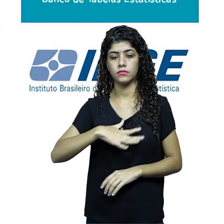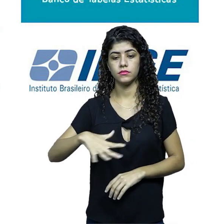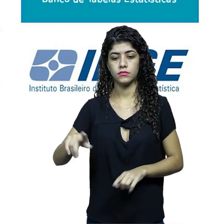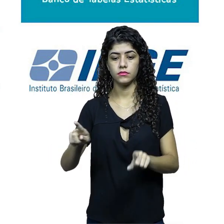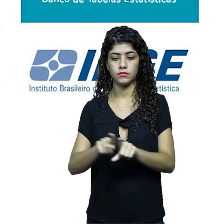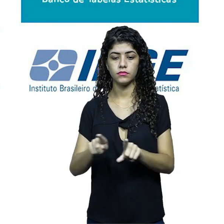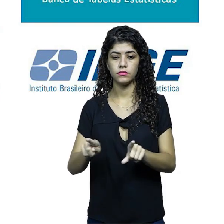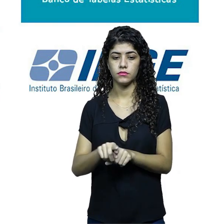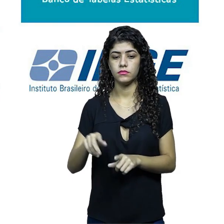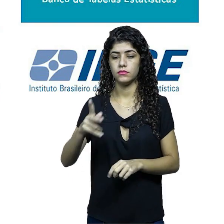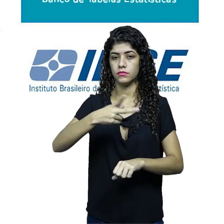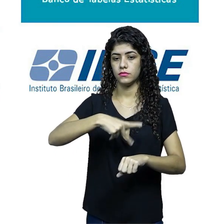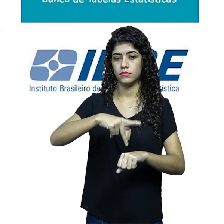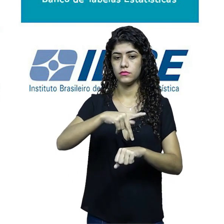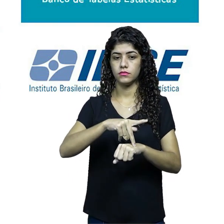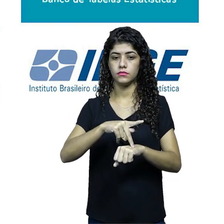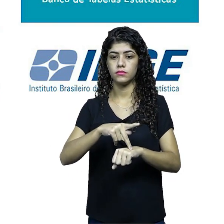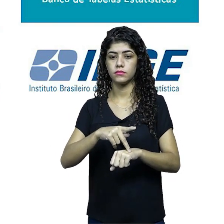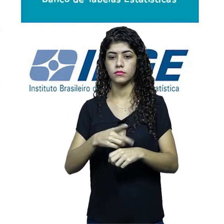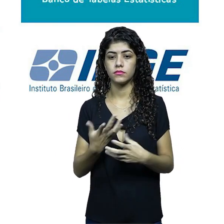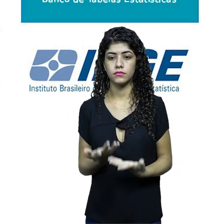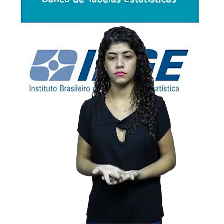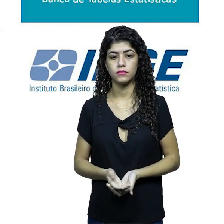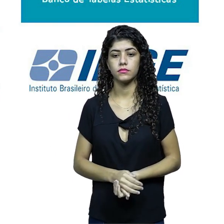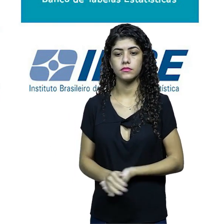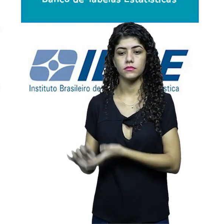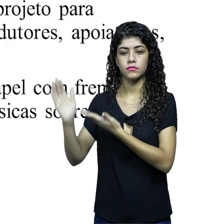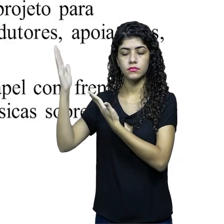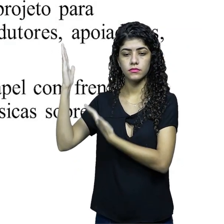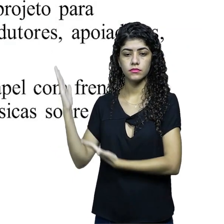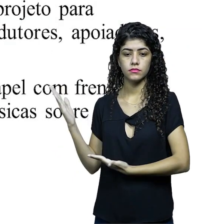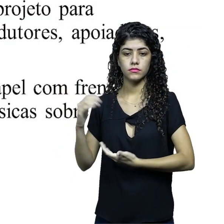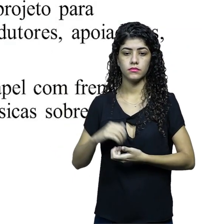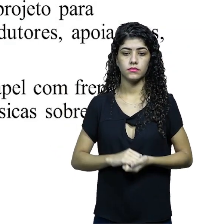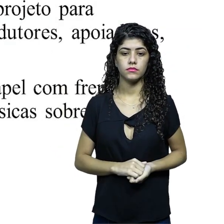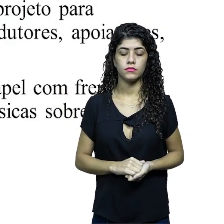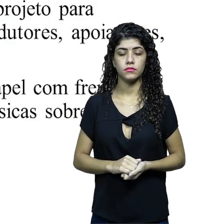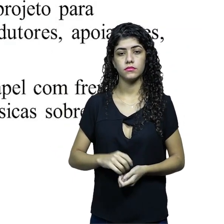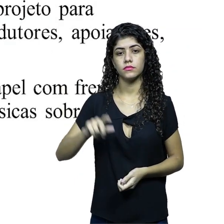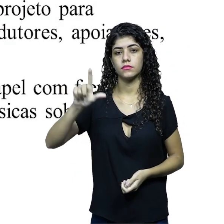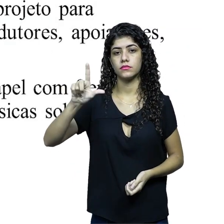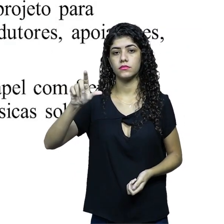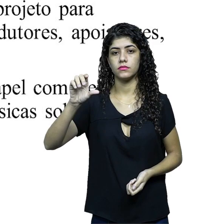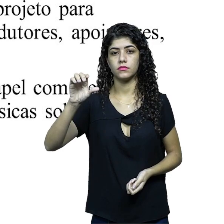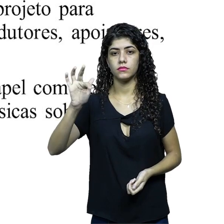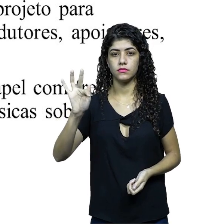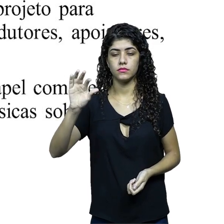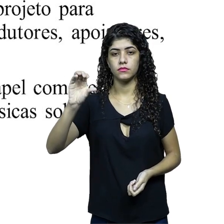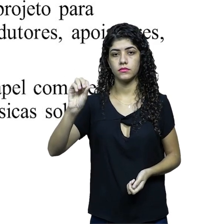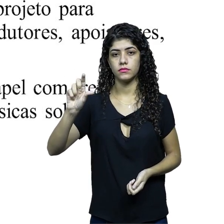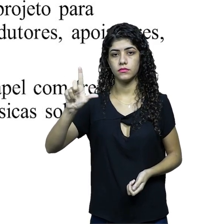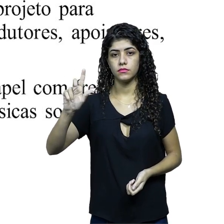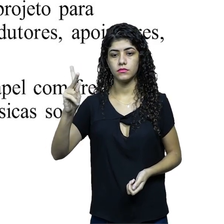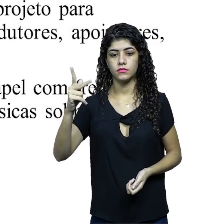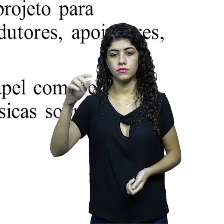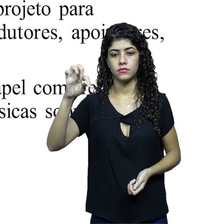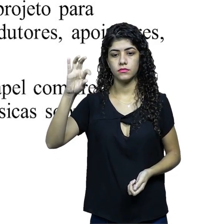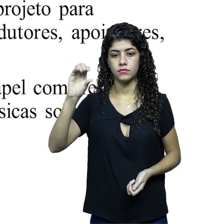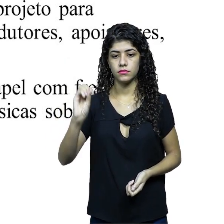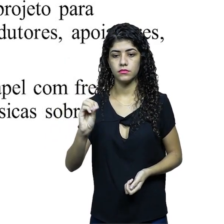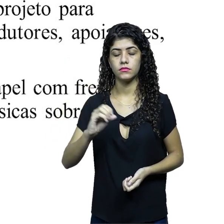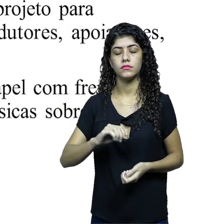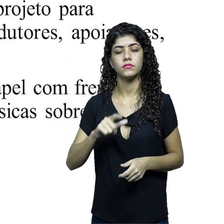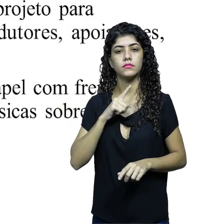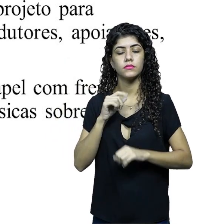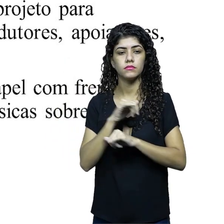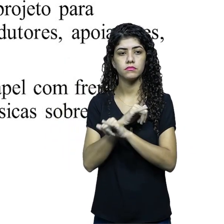de informações, coordenação dos sistemas estatísticos e cartográficos nacionais. Elementos de comercialização. Folheto